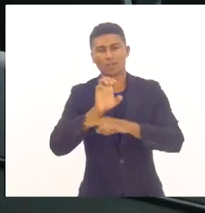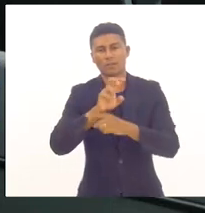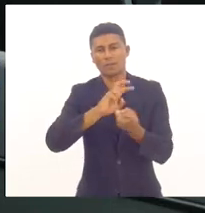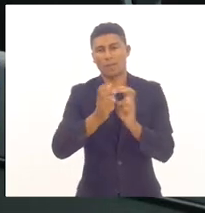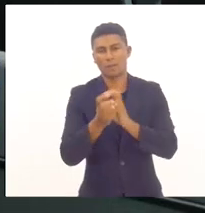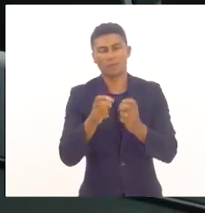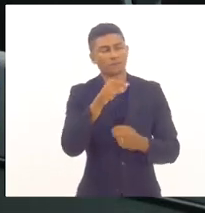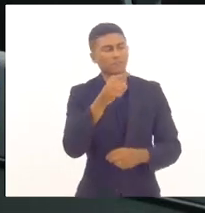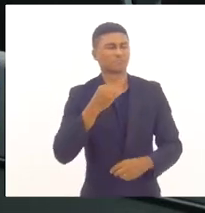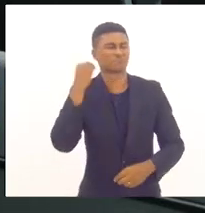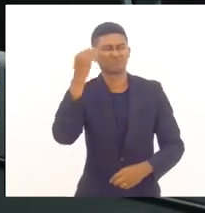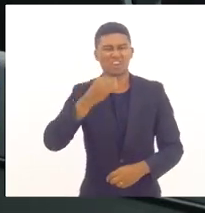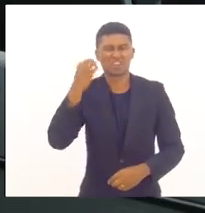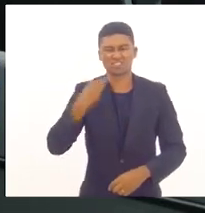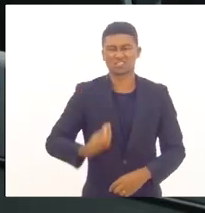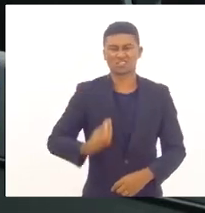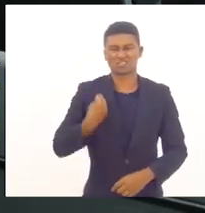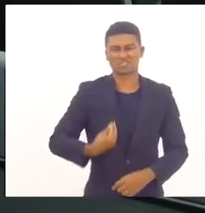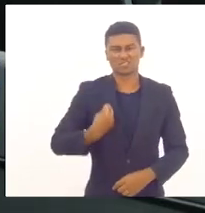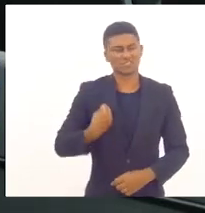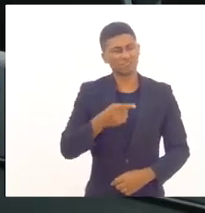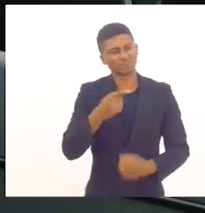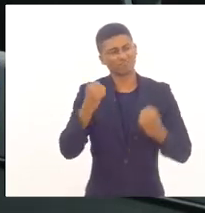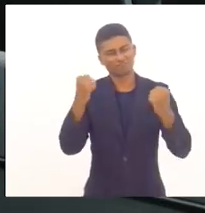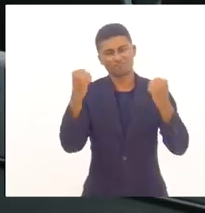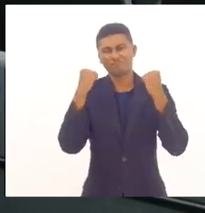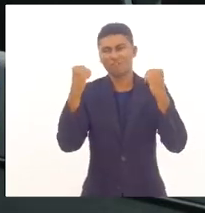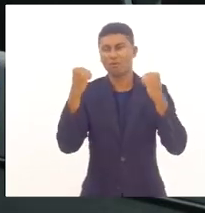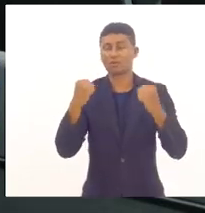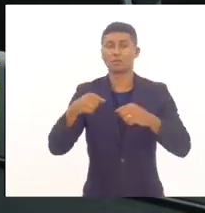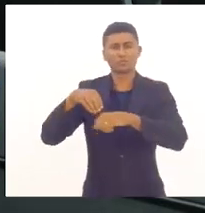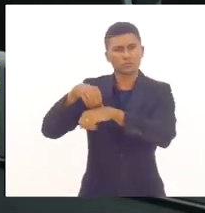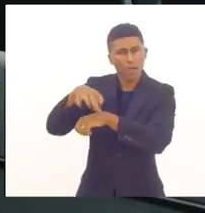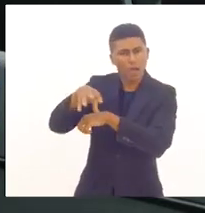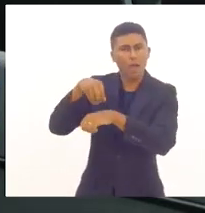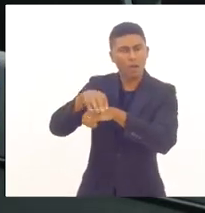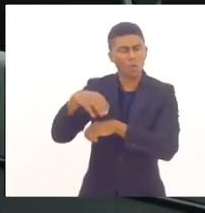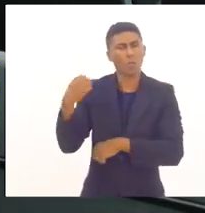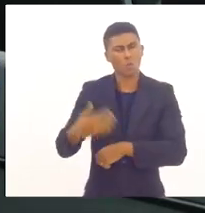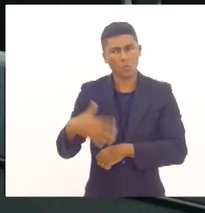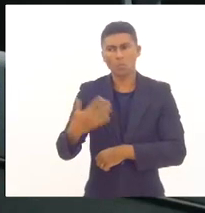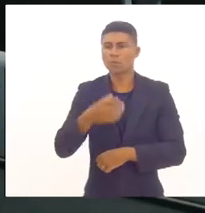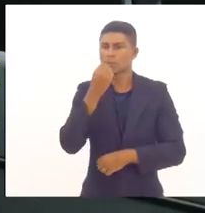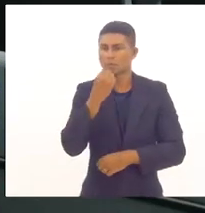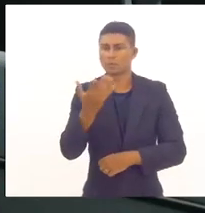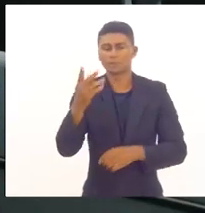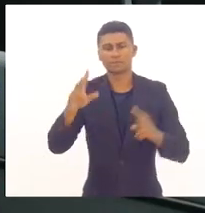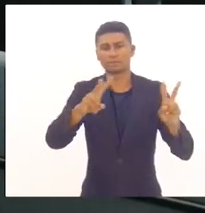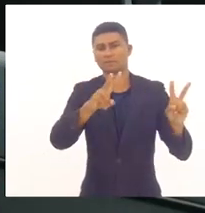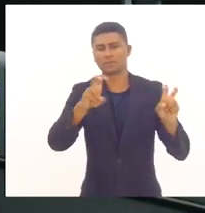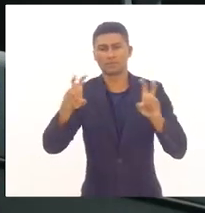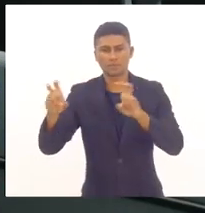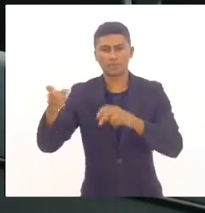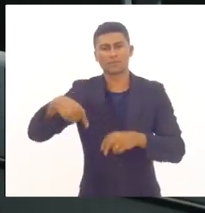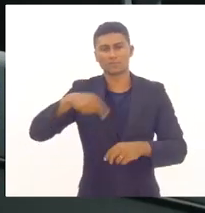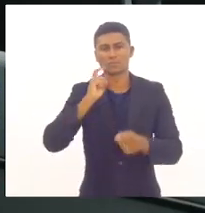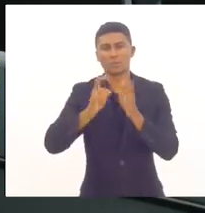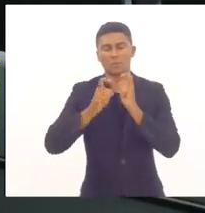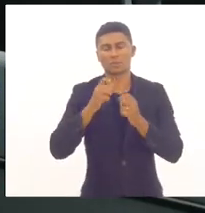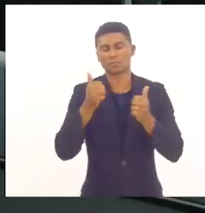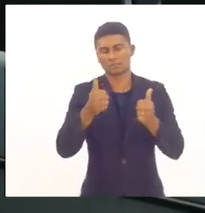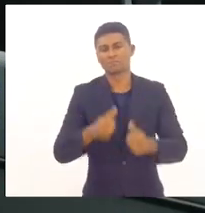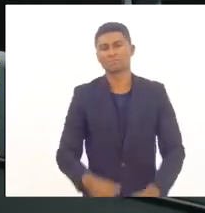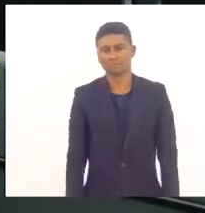experiência, vivência, dignidade, força e pelas sugestões concretas que deu para os temas que nós estamos discutindo aqui